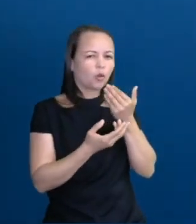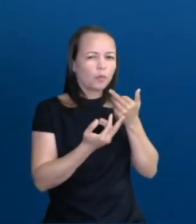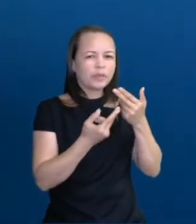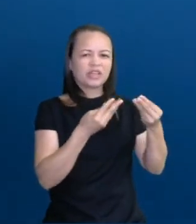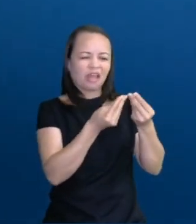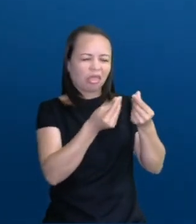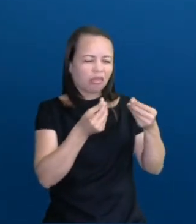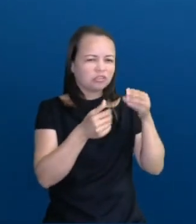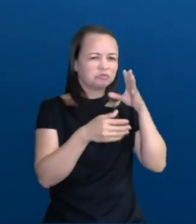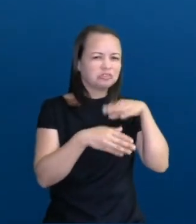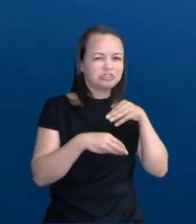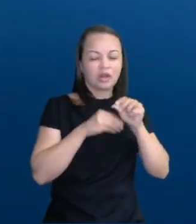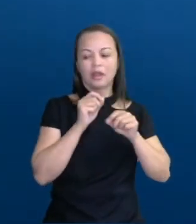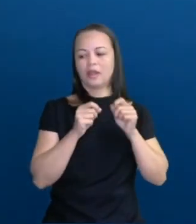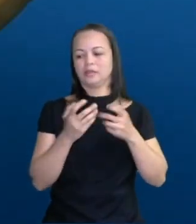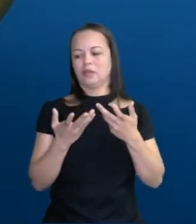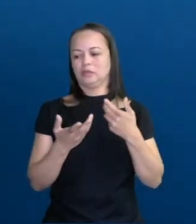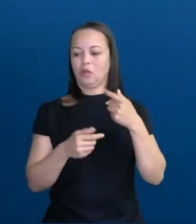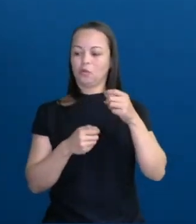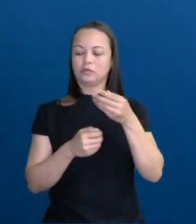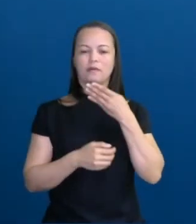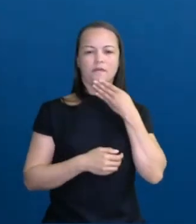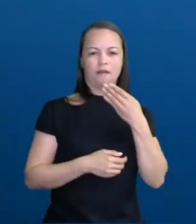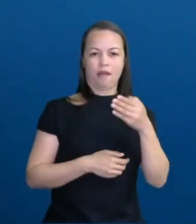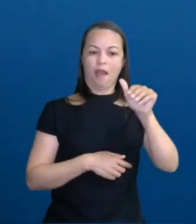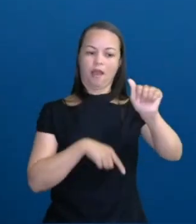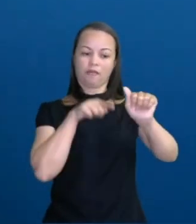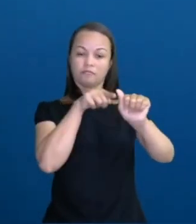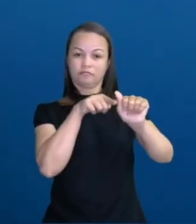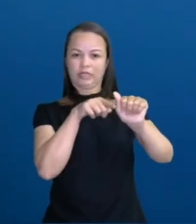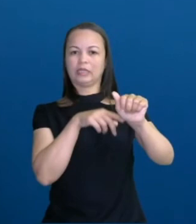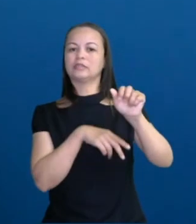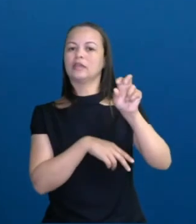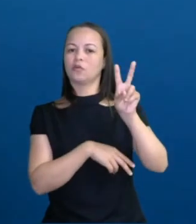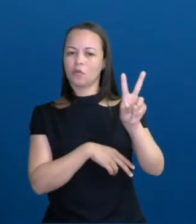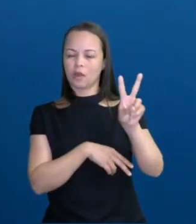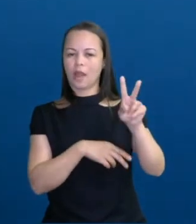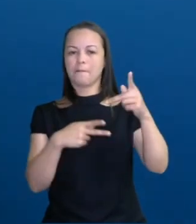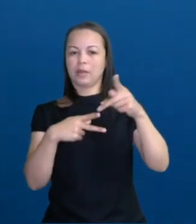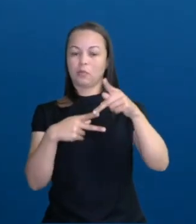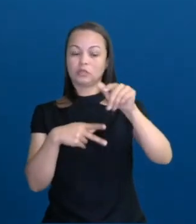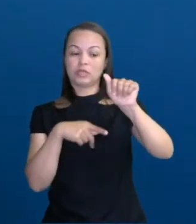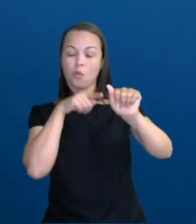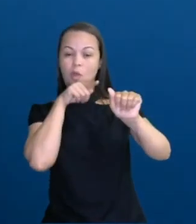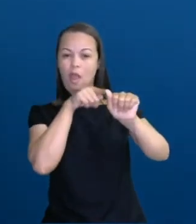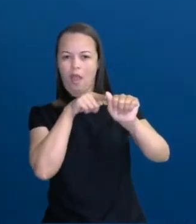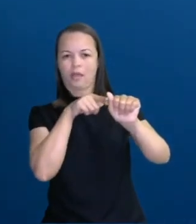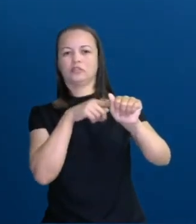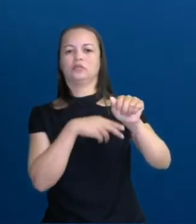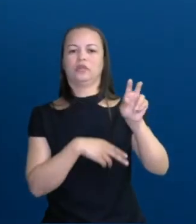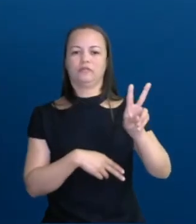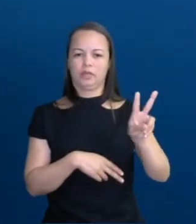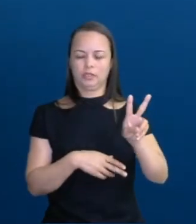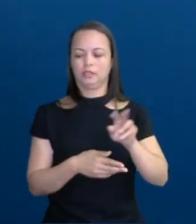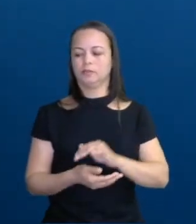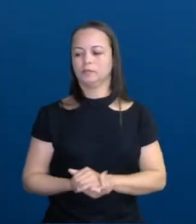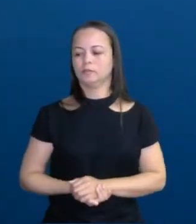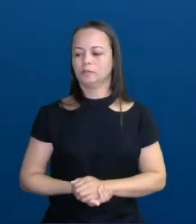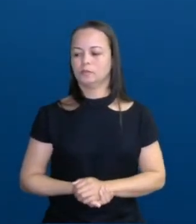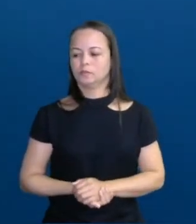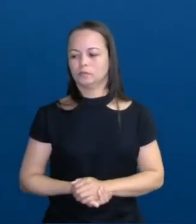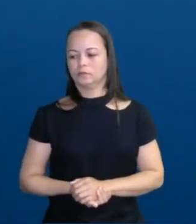sempre prefere algo a água e aqui ó aparece o a preposição a